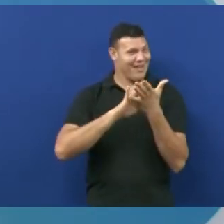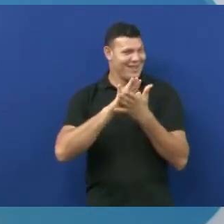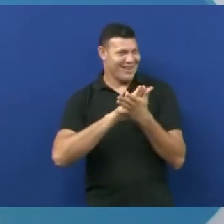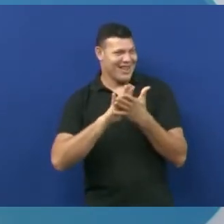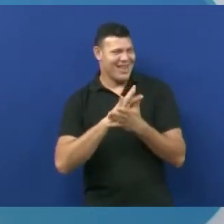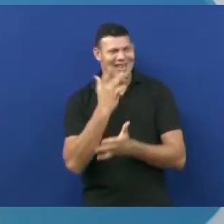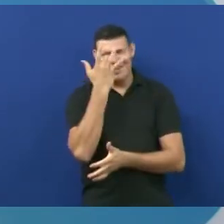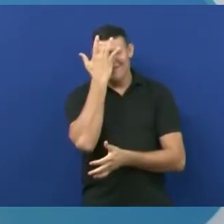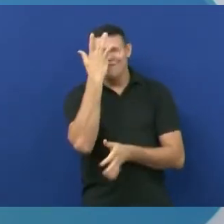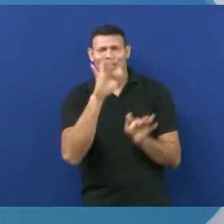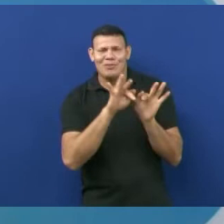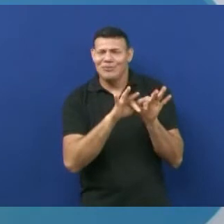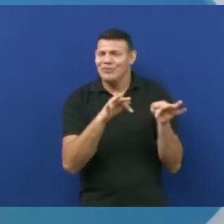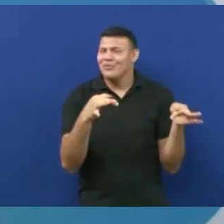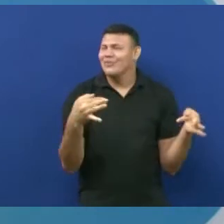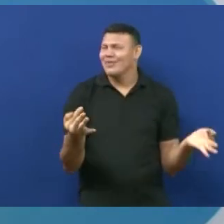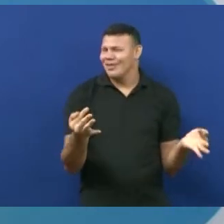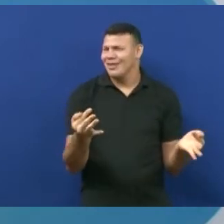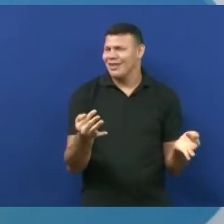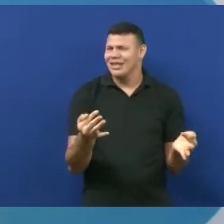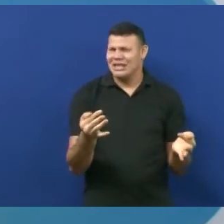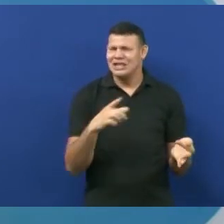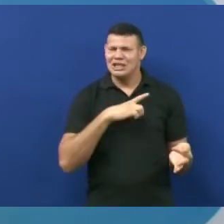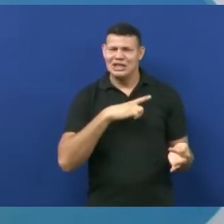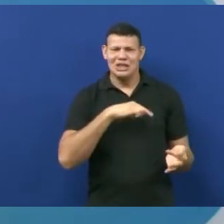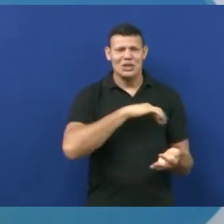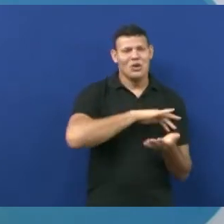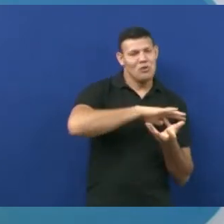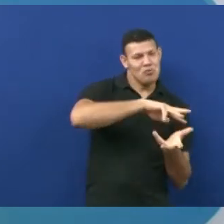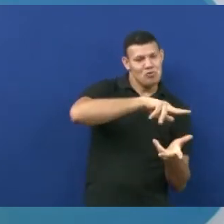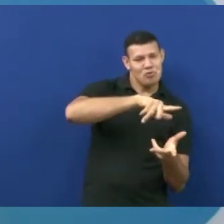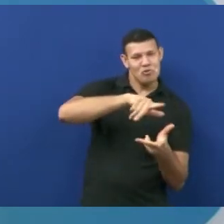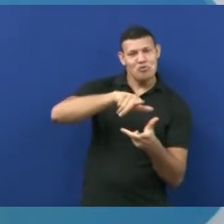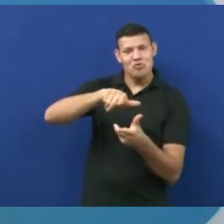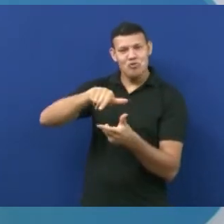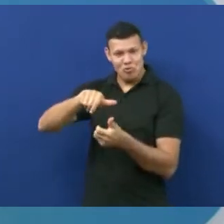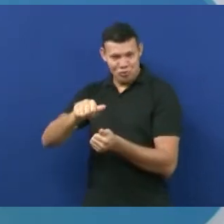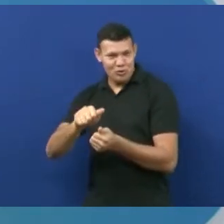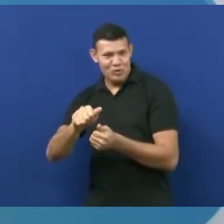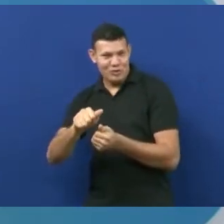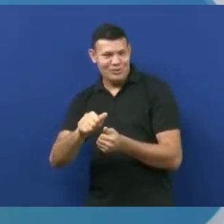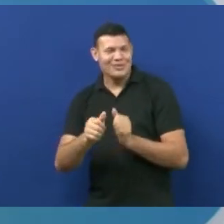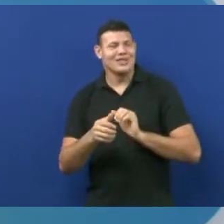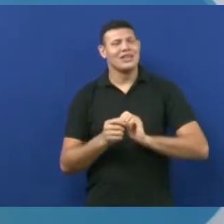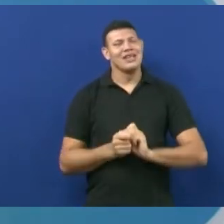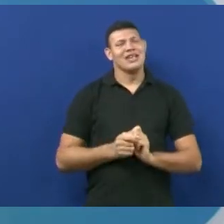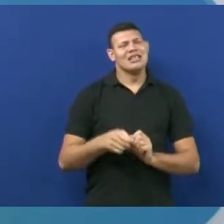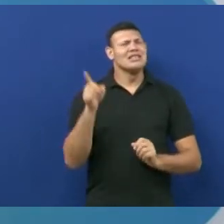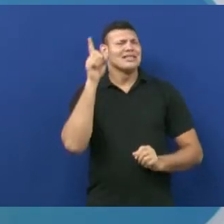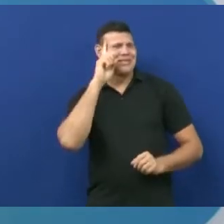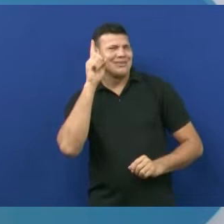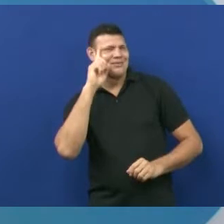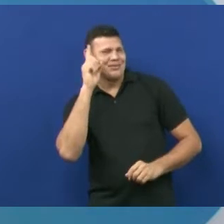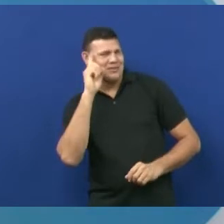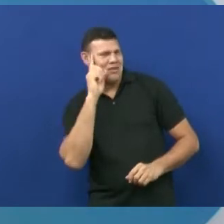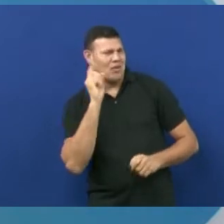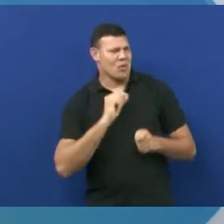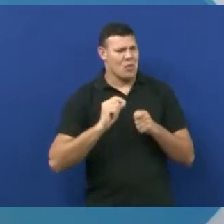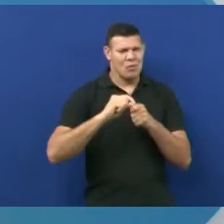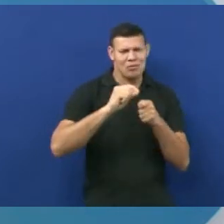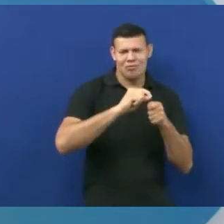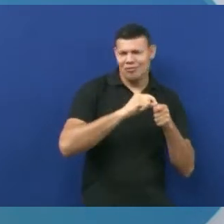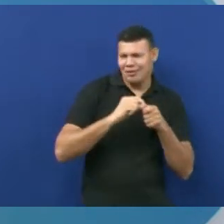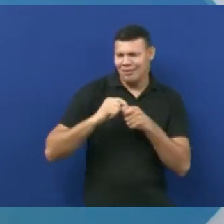o quanto que ela é simples e ela faz parte do nosso dia a dia. Tudo no nosso dia a dia é feito a partir da